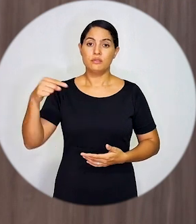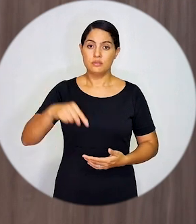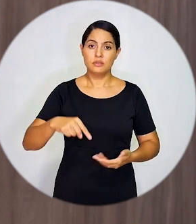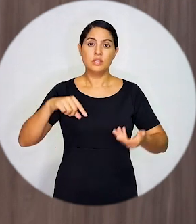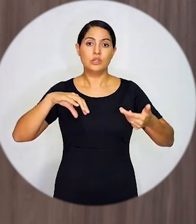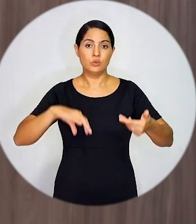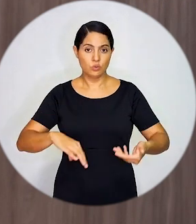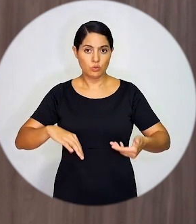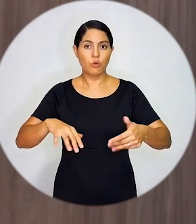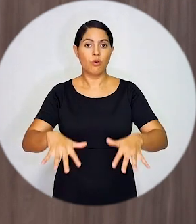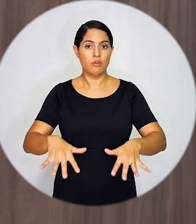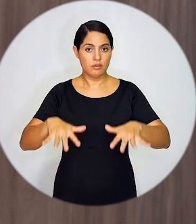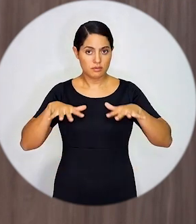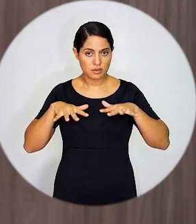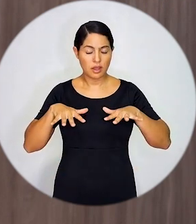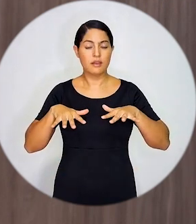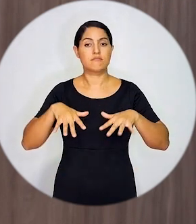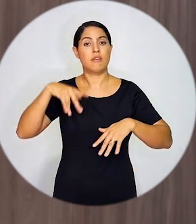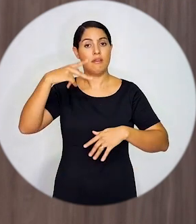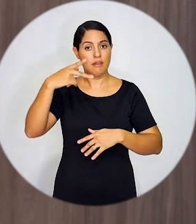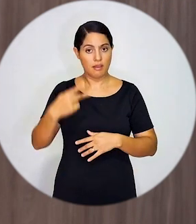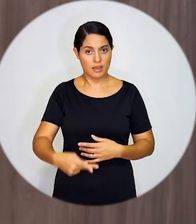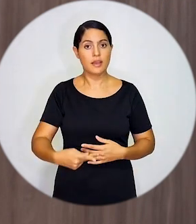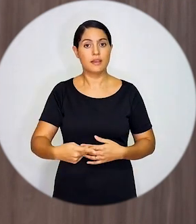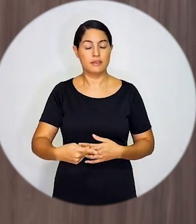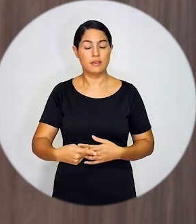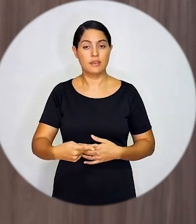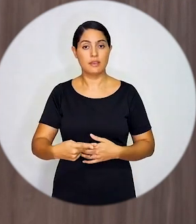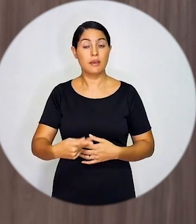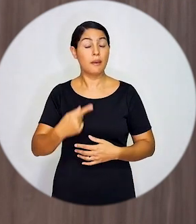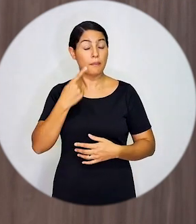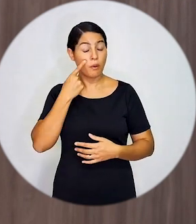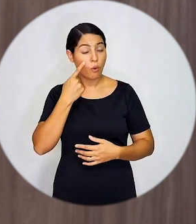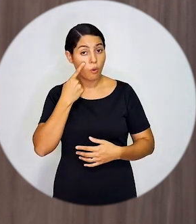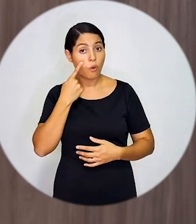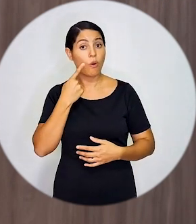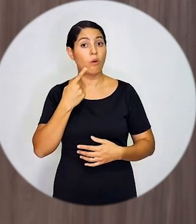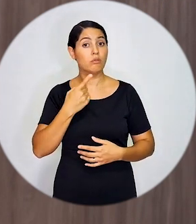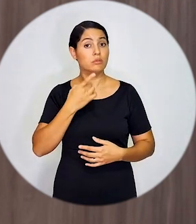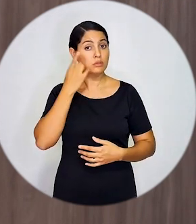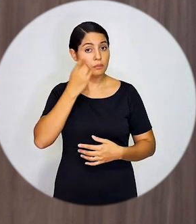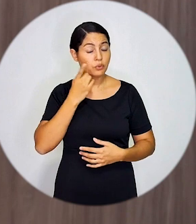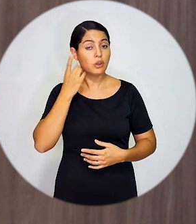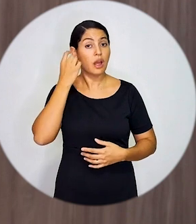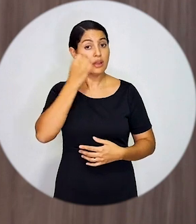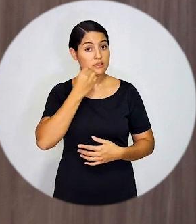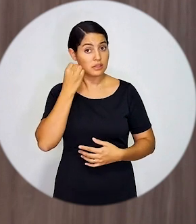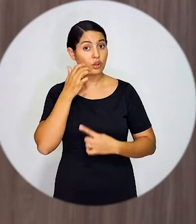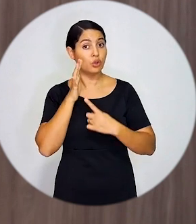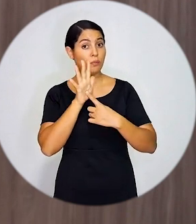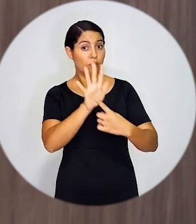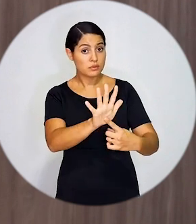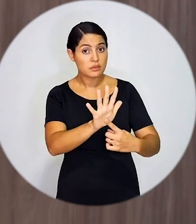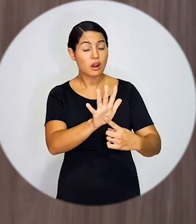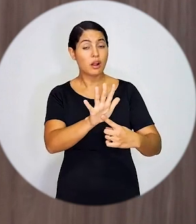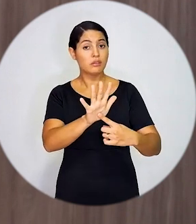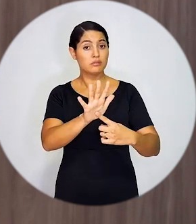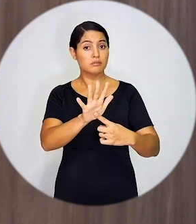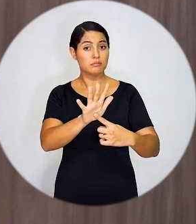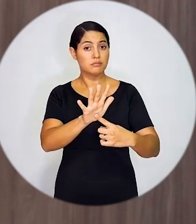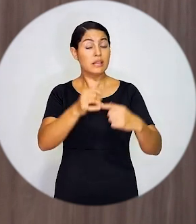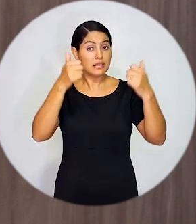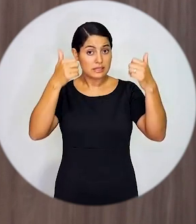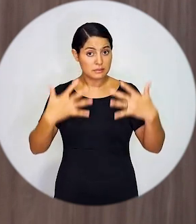Nós estamos no Congresso Nacional mostrando para os parlamentares